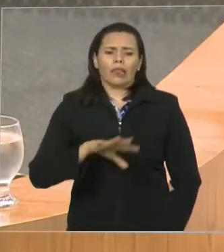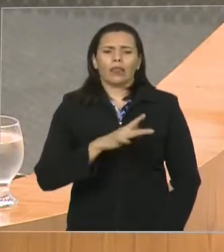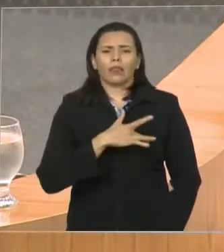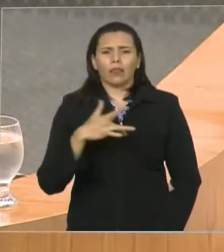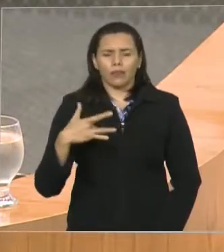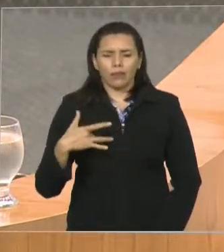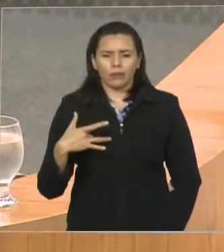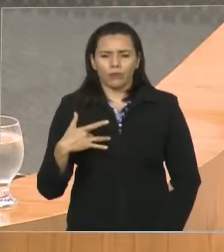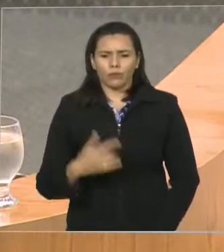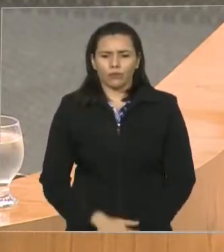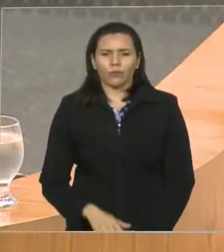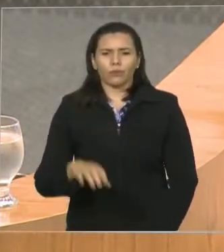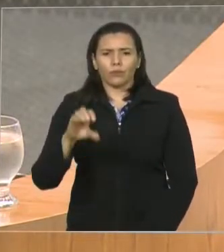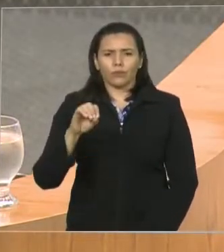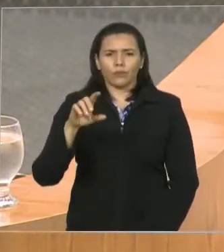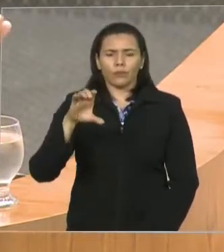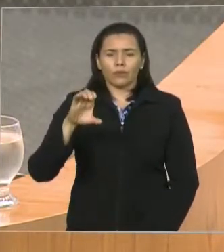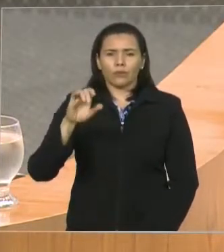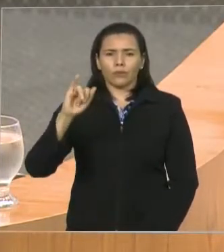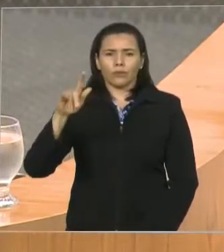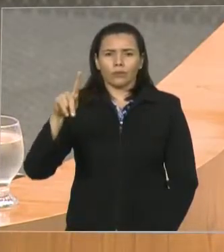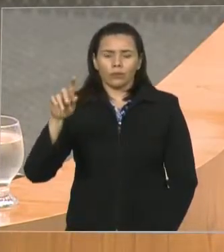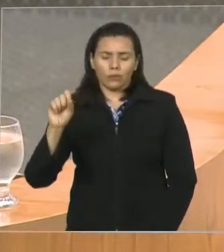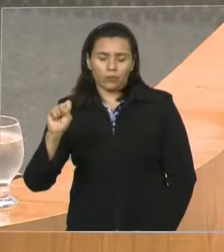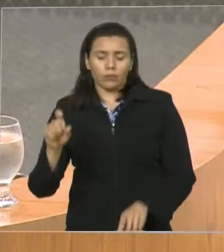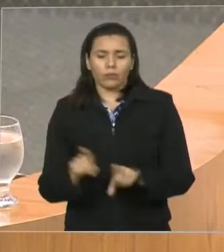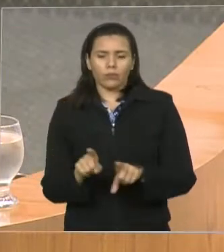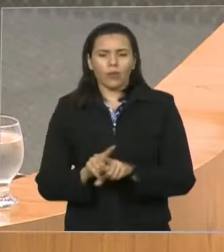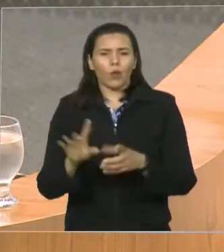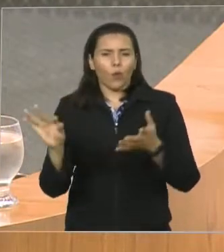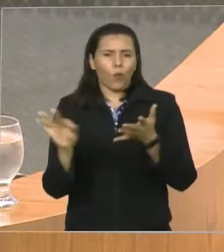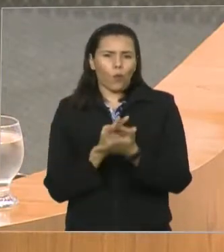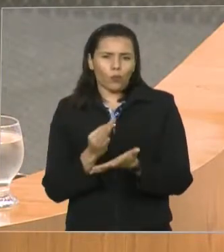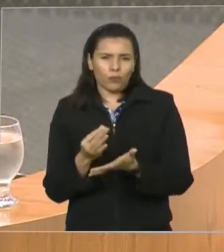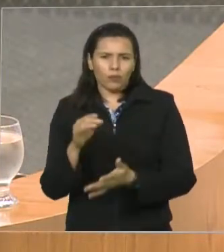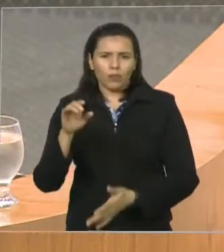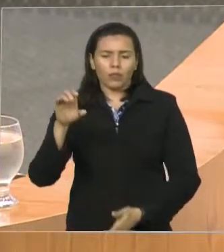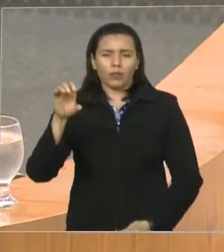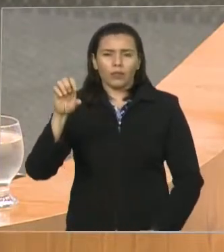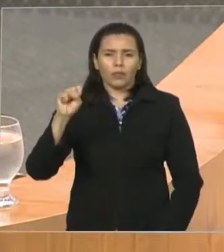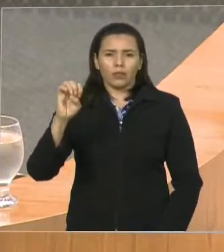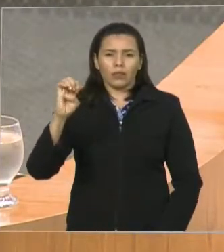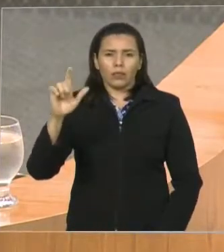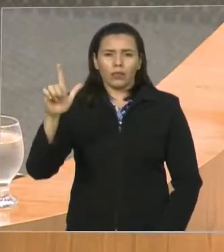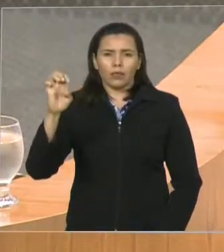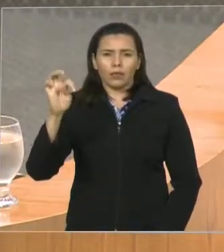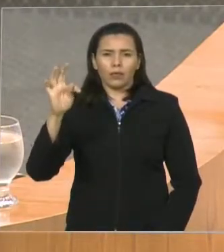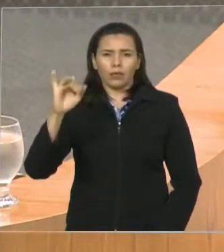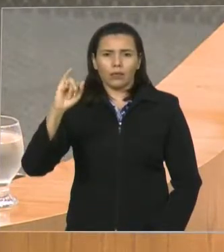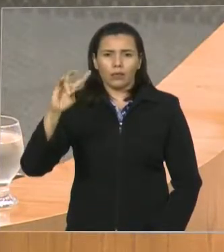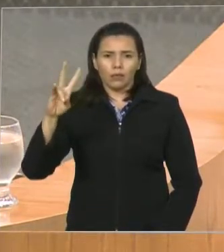as OSCIPs, contratações temporárias, contratações precárias,